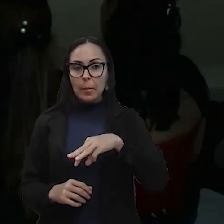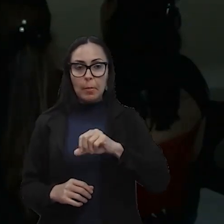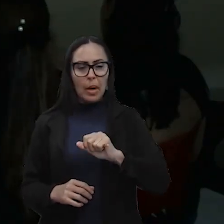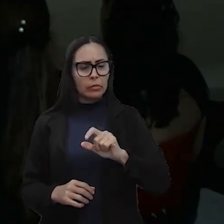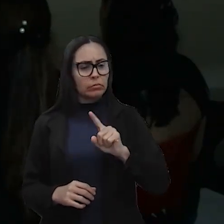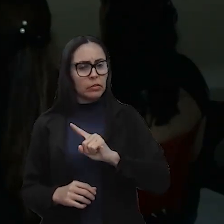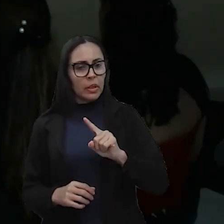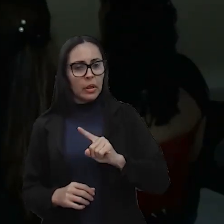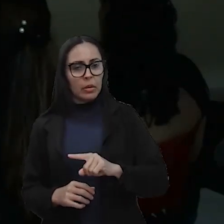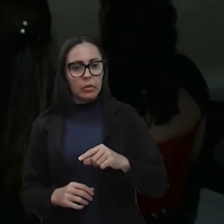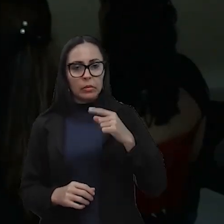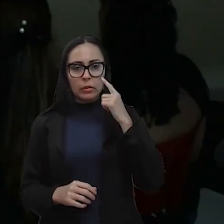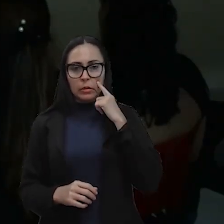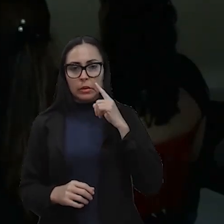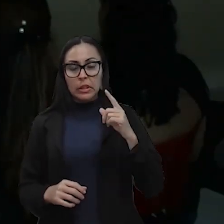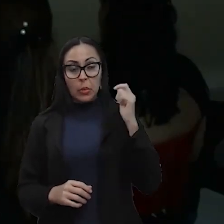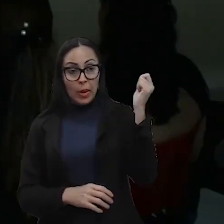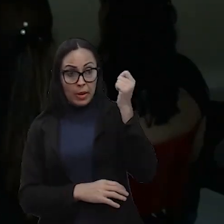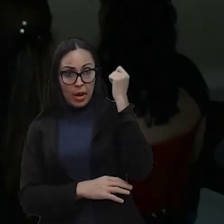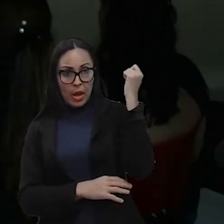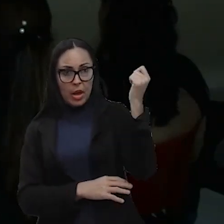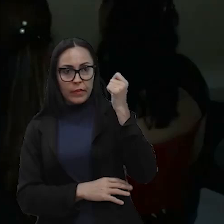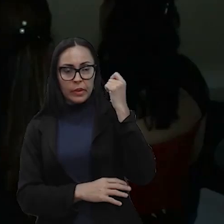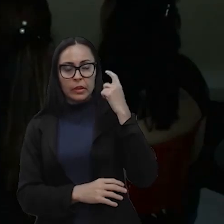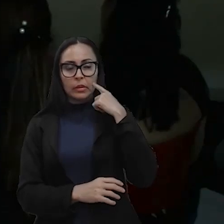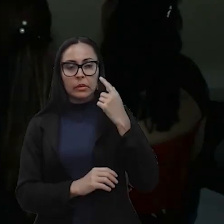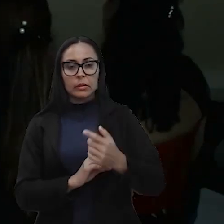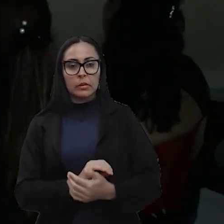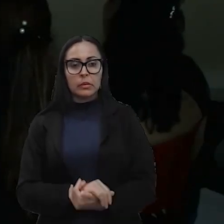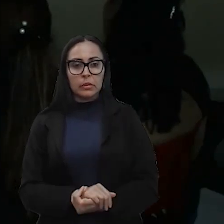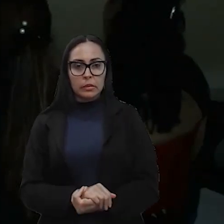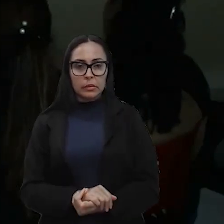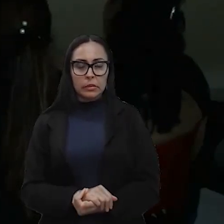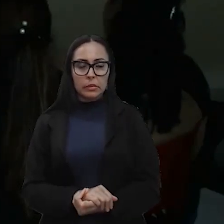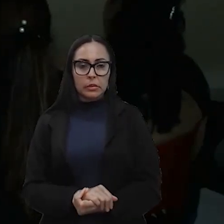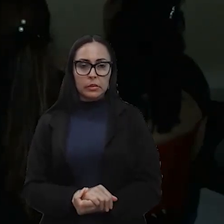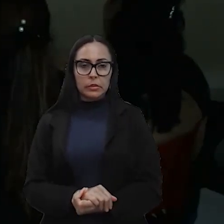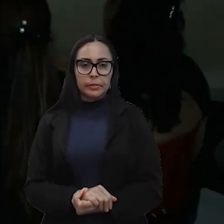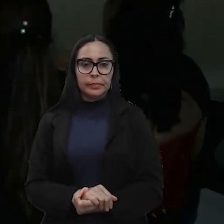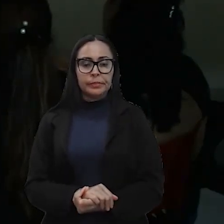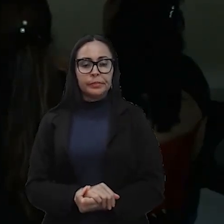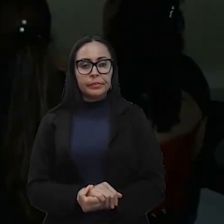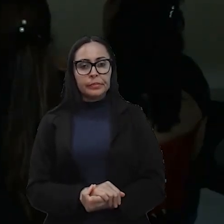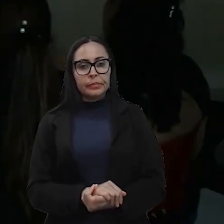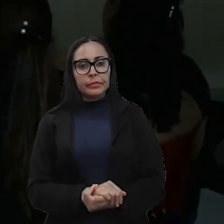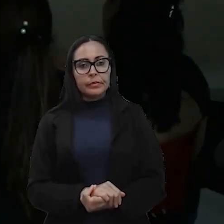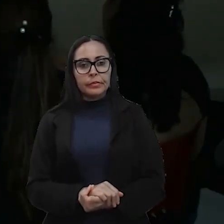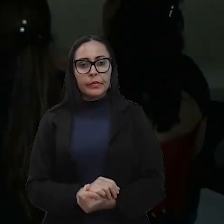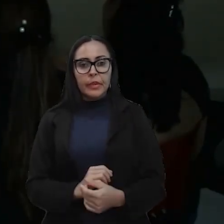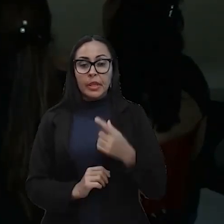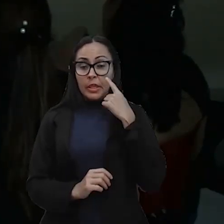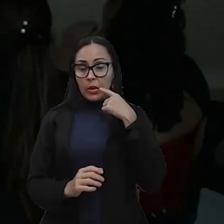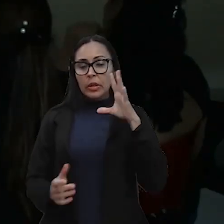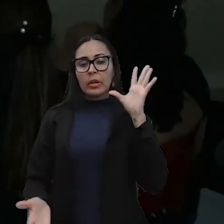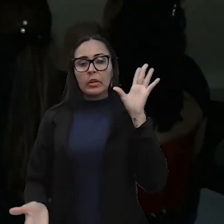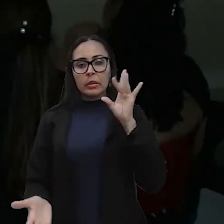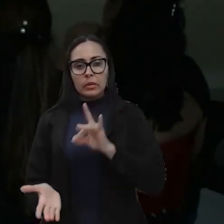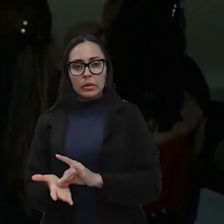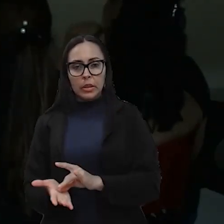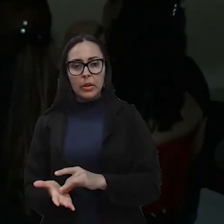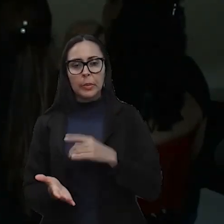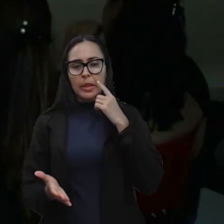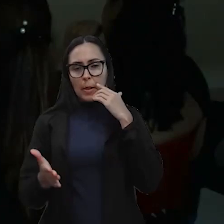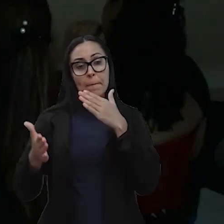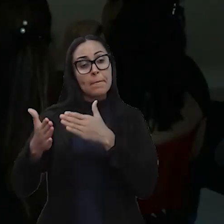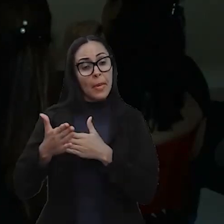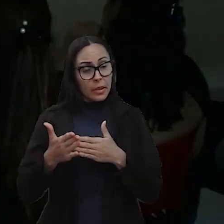grave. Então, o primário nem entra nessa contagem aí. Então, é algo que realmente impacta muito. Talvez,